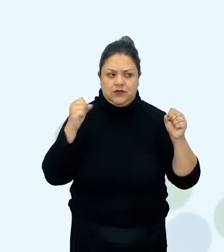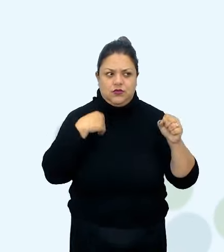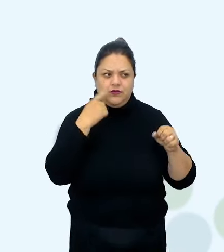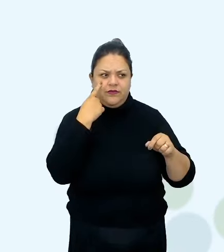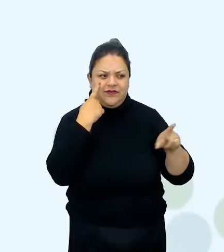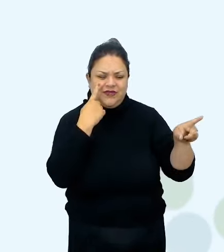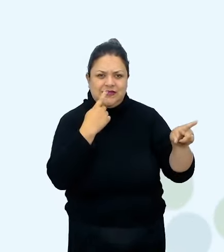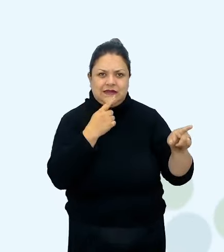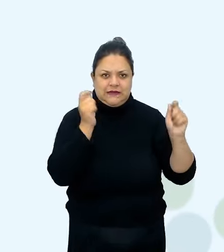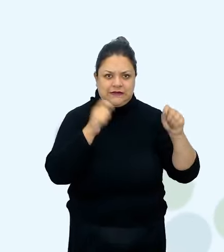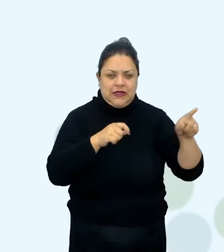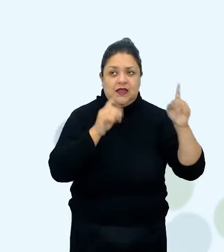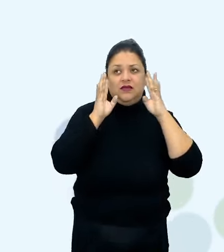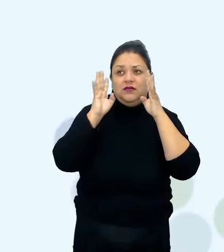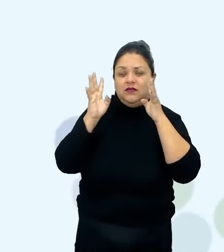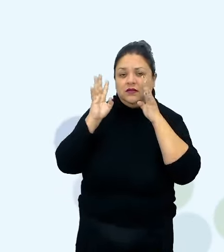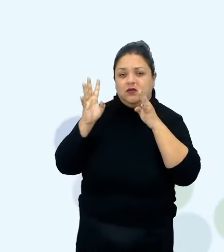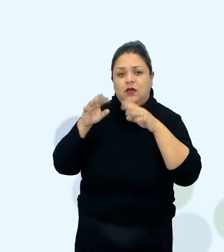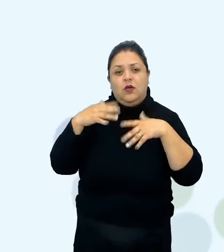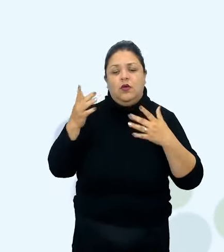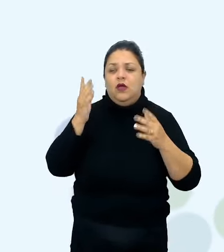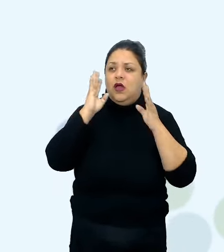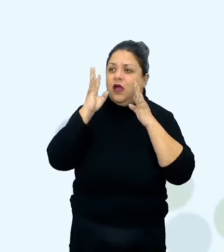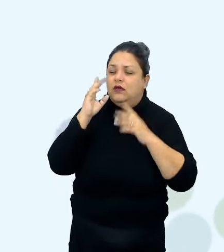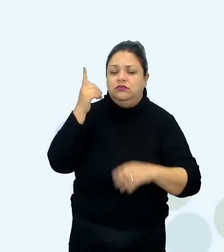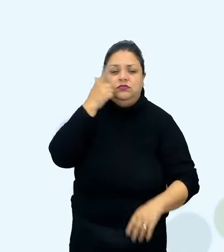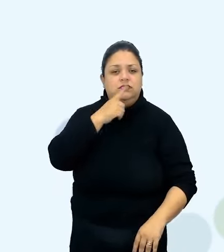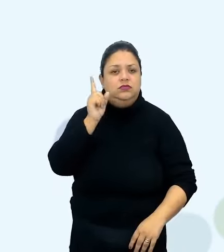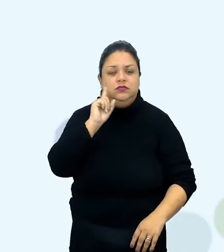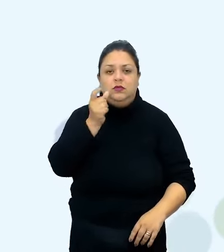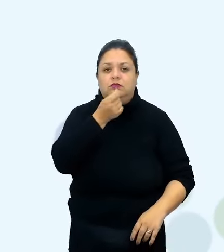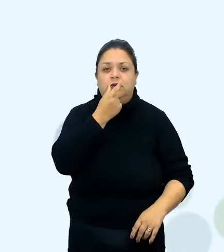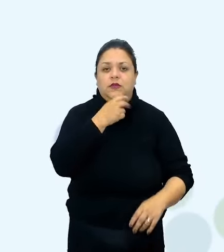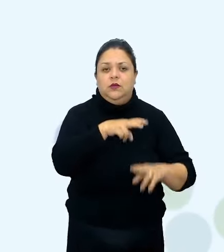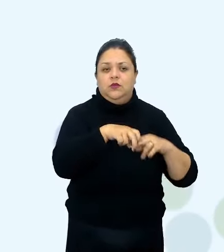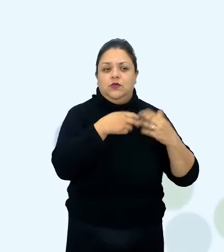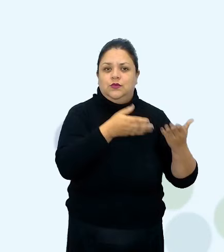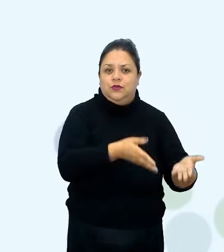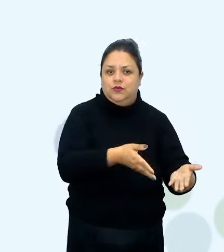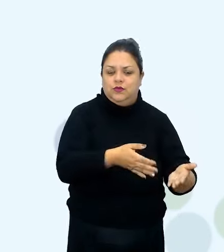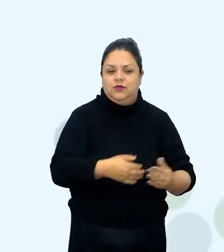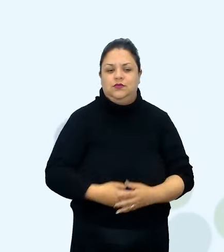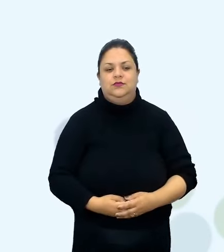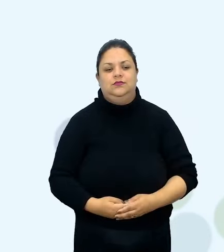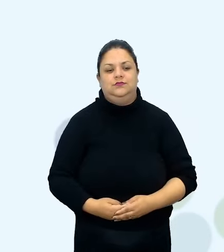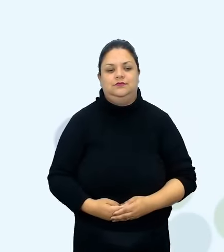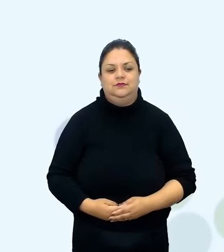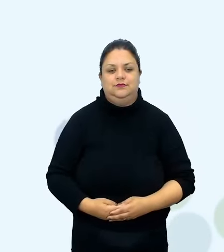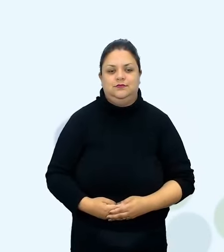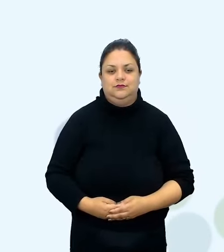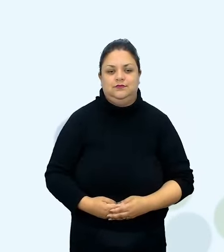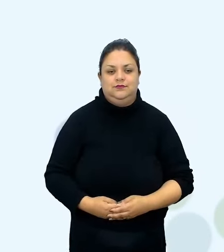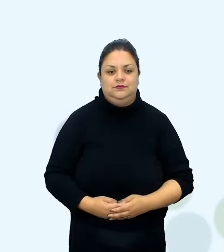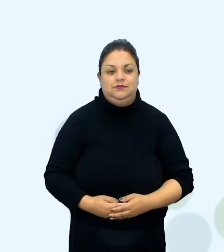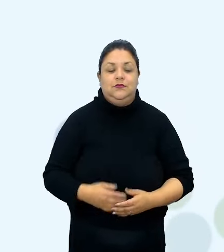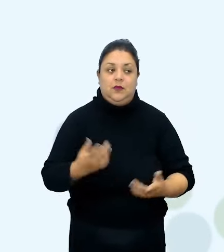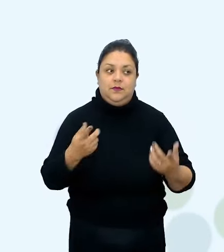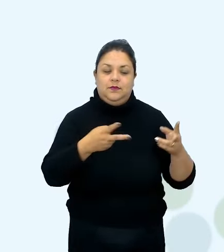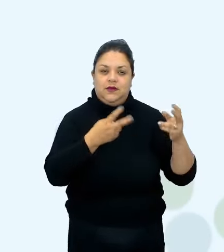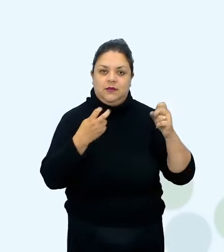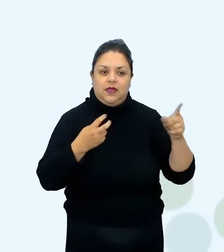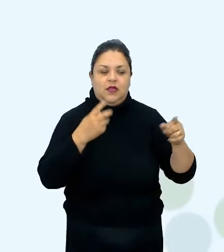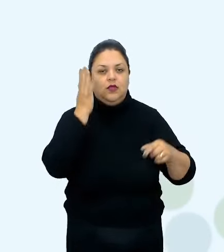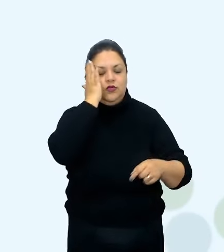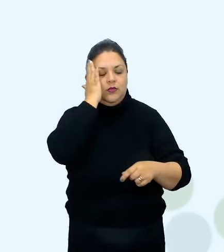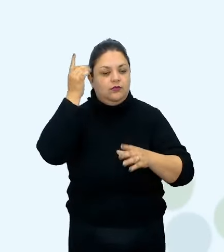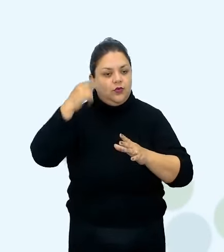atento e se ele realmente vai responder a isso. Então, a questão a gente tem desde o dormir profundo, depois a gente